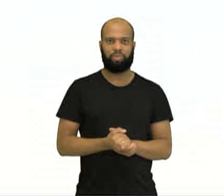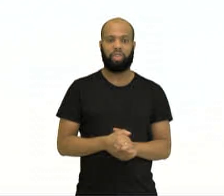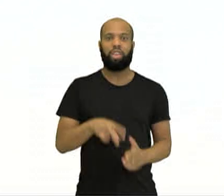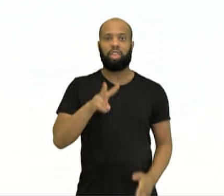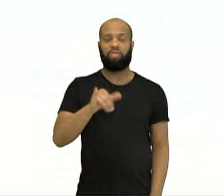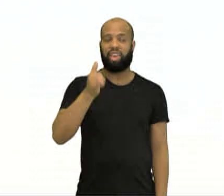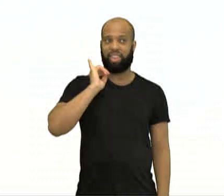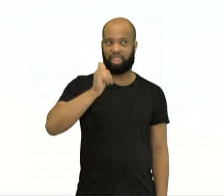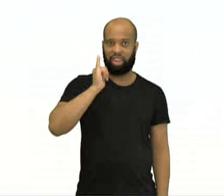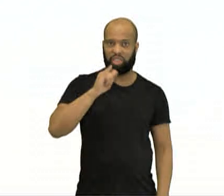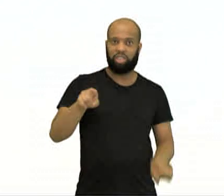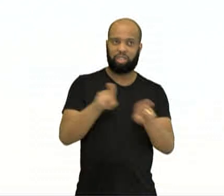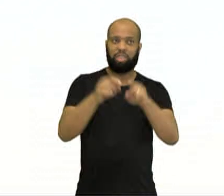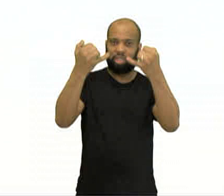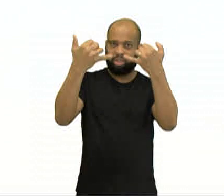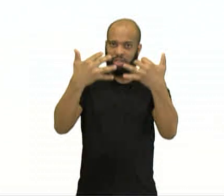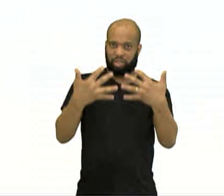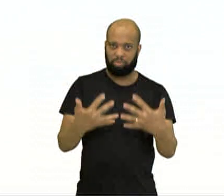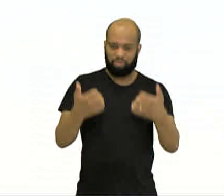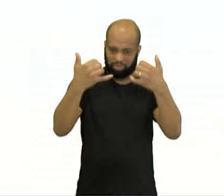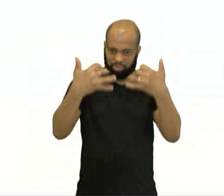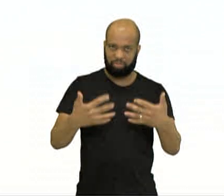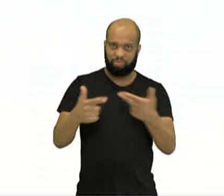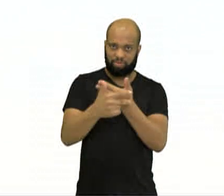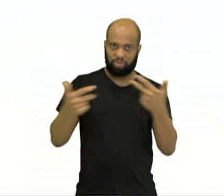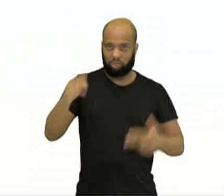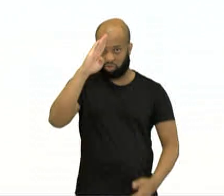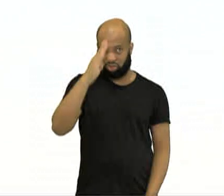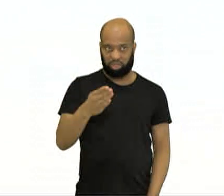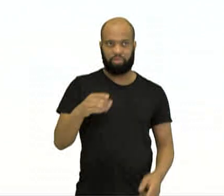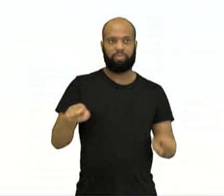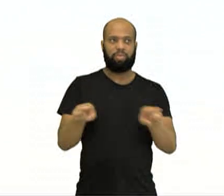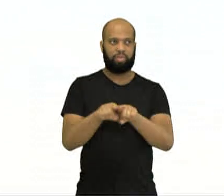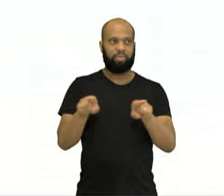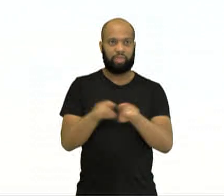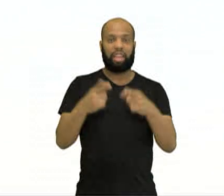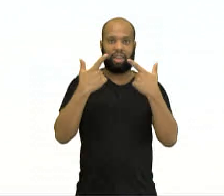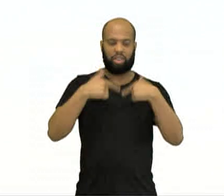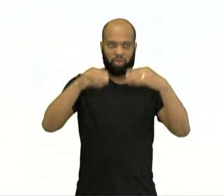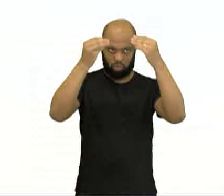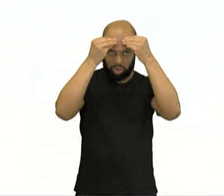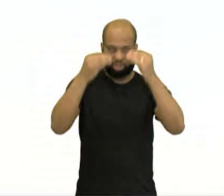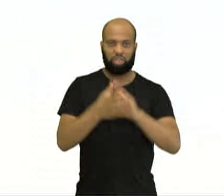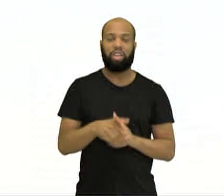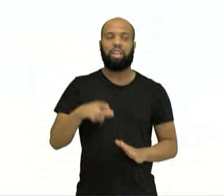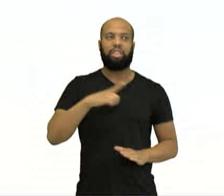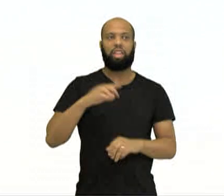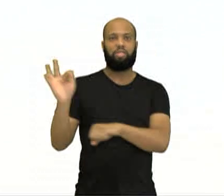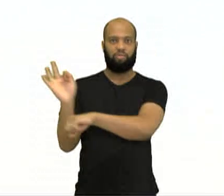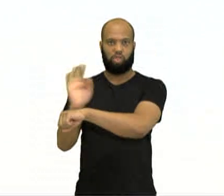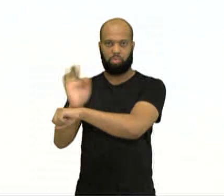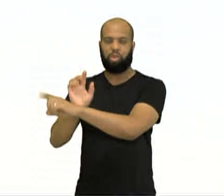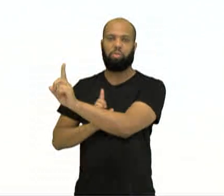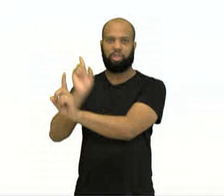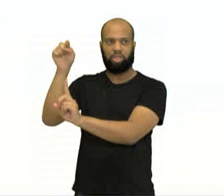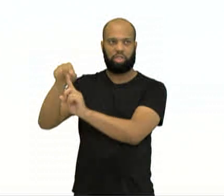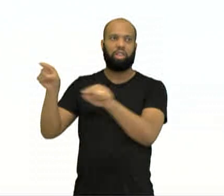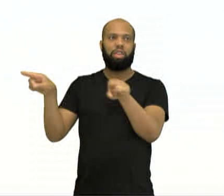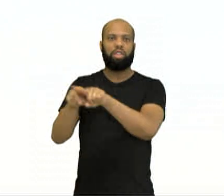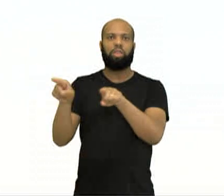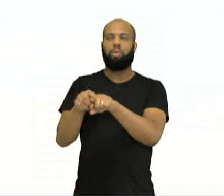Narrativa, relato, seleção de fala direta dos entrevistados e, por fim, qual linguagem? Formal, objetiva ou para